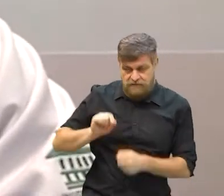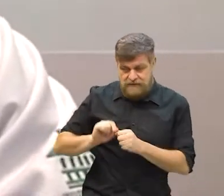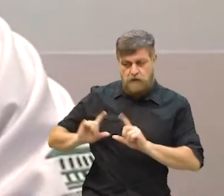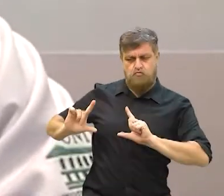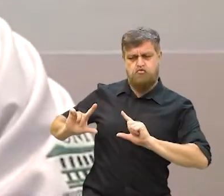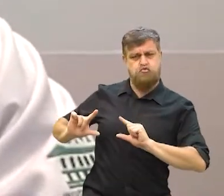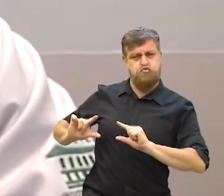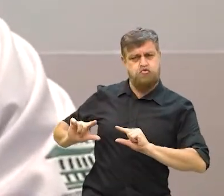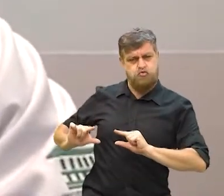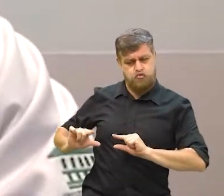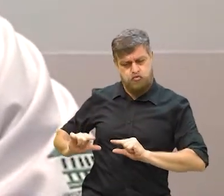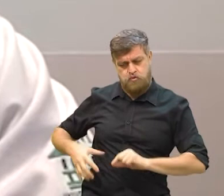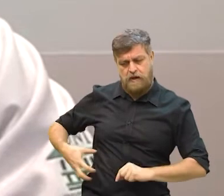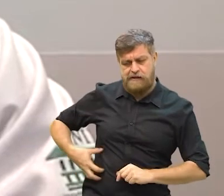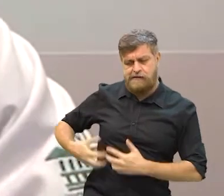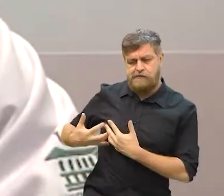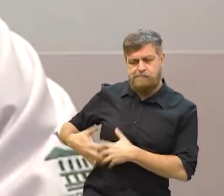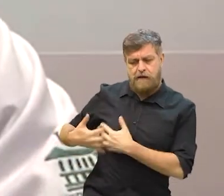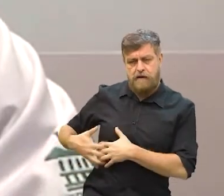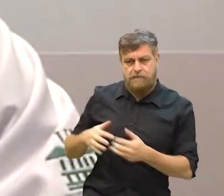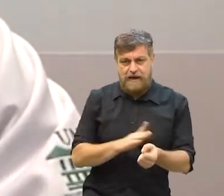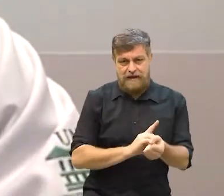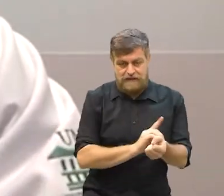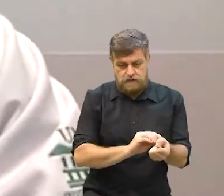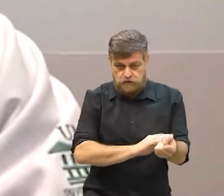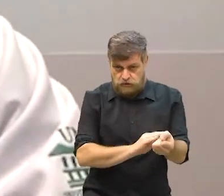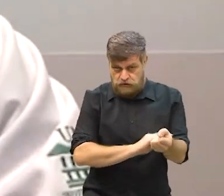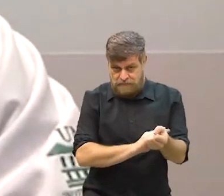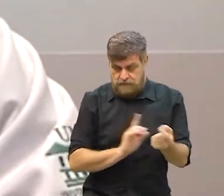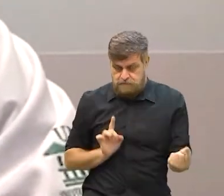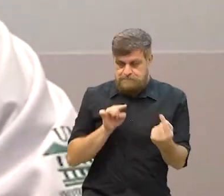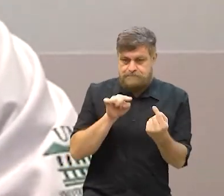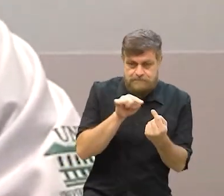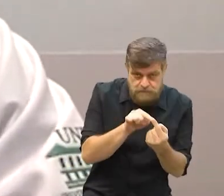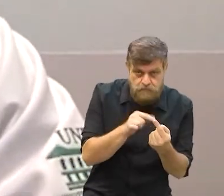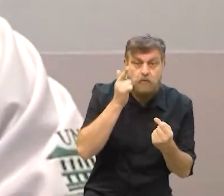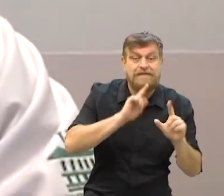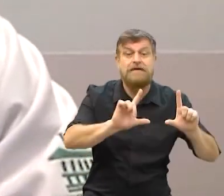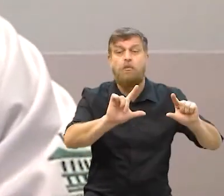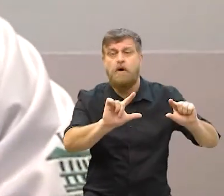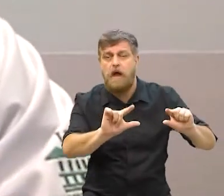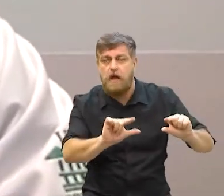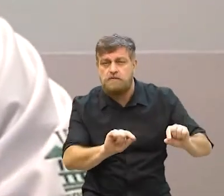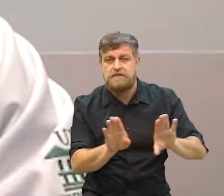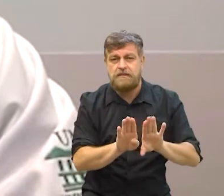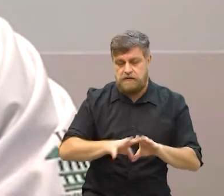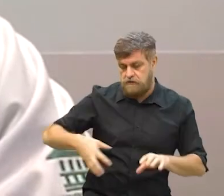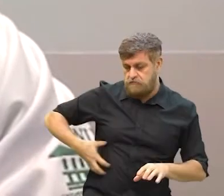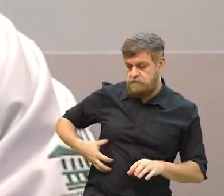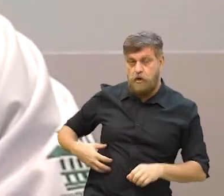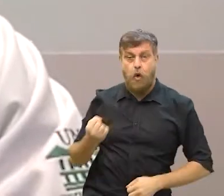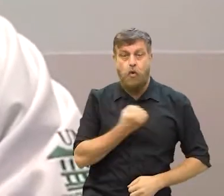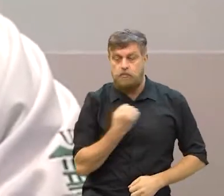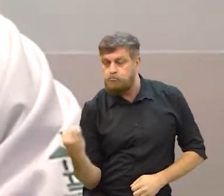conseguiram reduzir bem a taxa da insuficiência renal relacionada ao diabetes e conseguiram também reduzir a